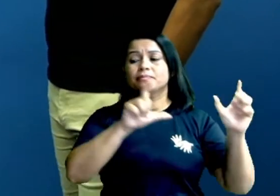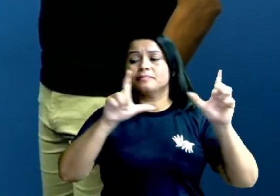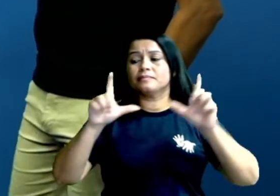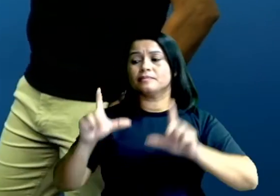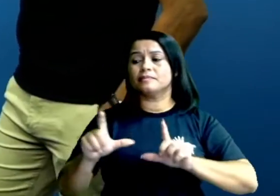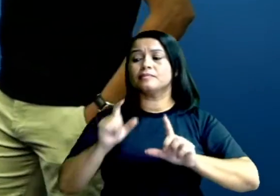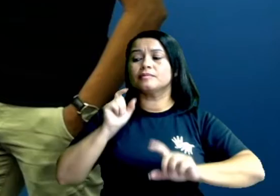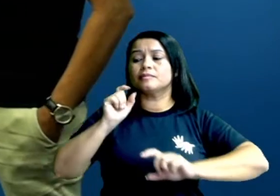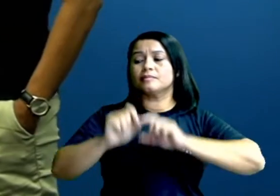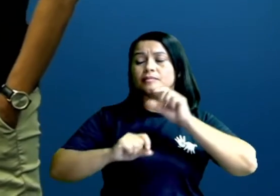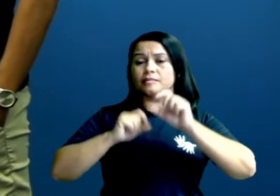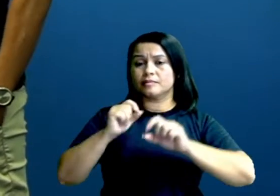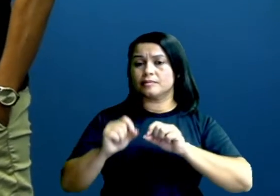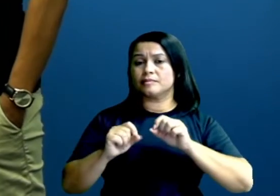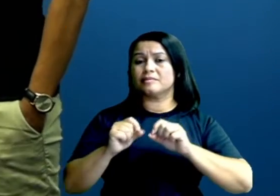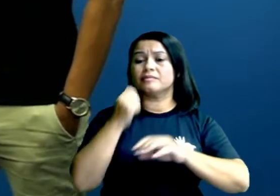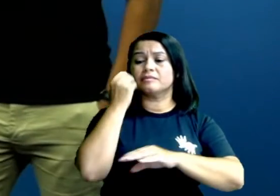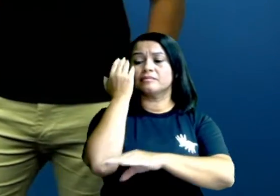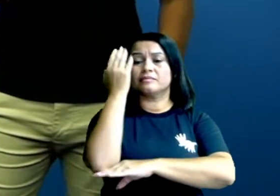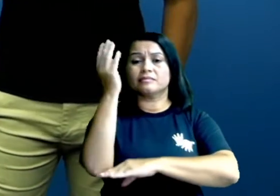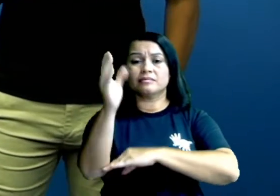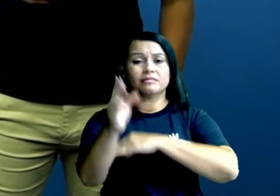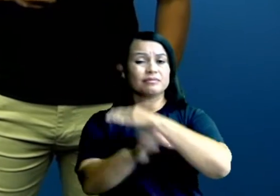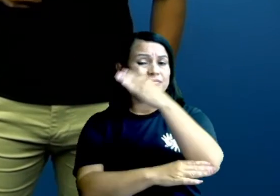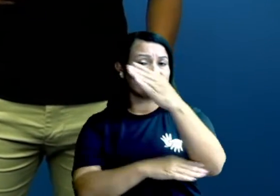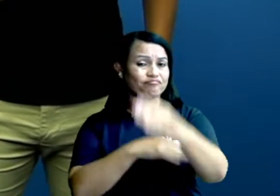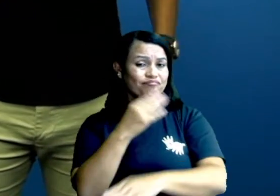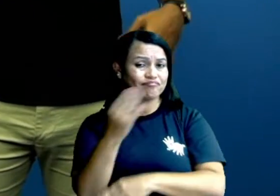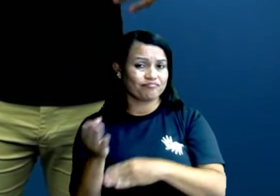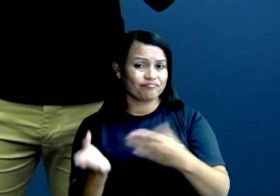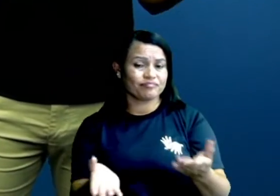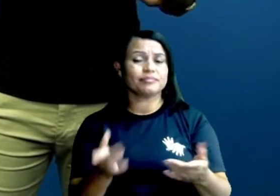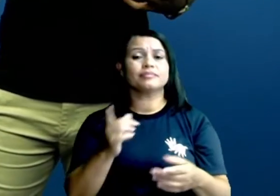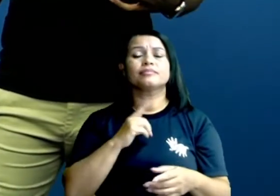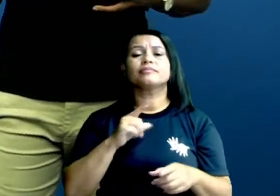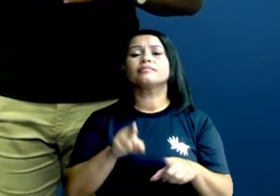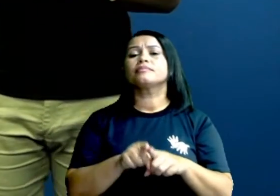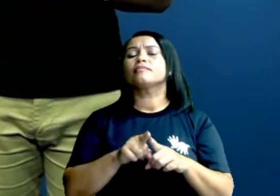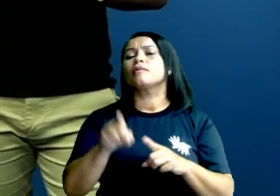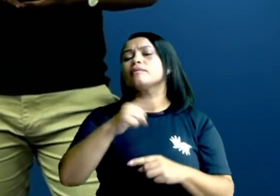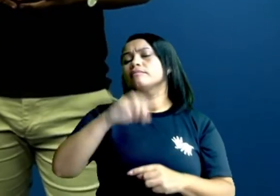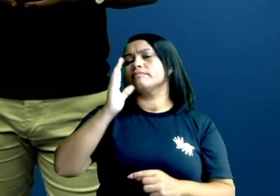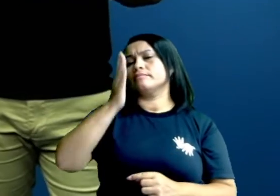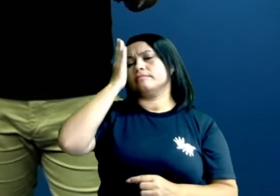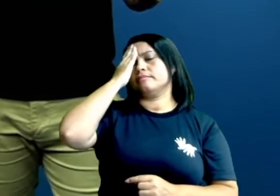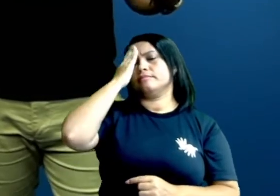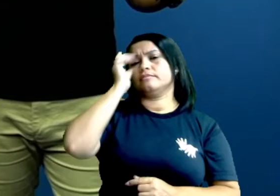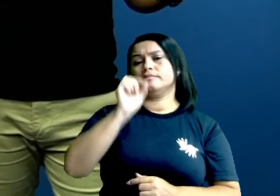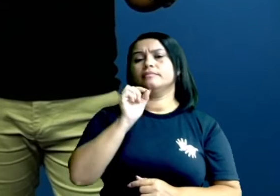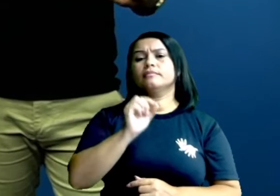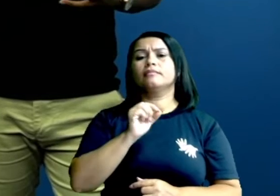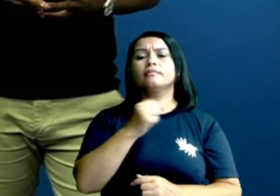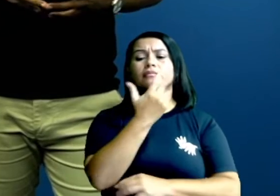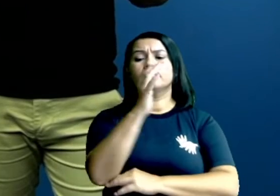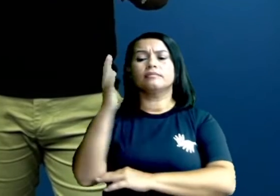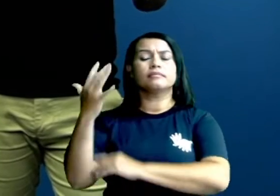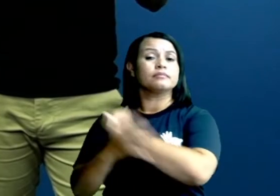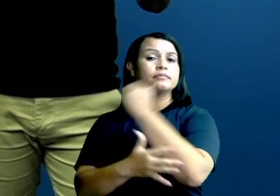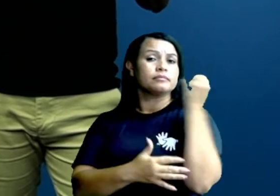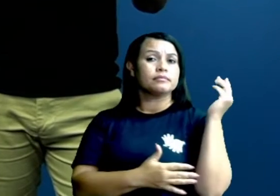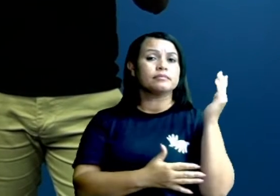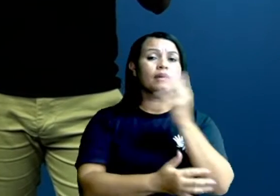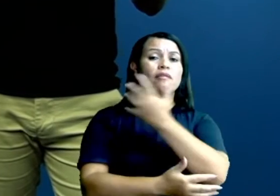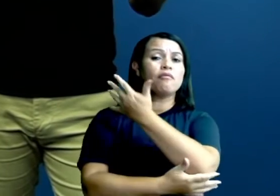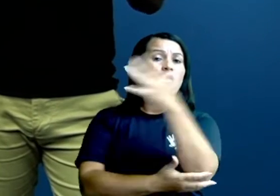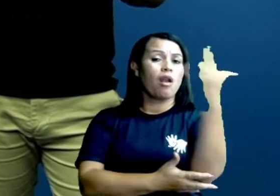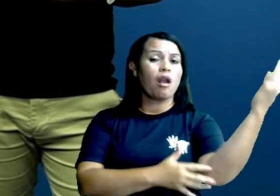vai tratar um pouco do desmatamento em relação a esse domínio vegetal. Então, como a gente sabe, a floresta amazônica vem nos últimos anos, né?